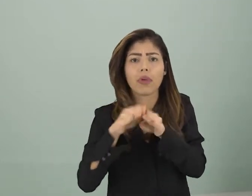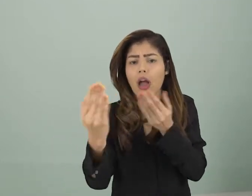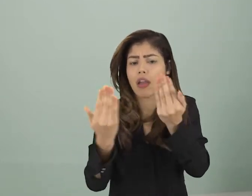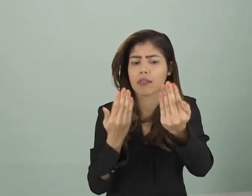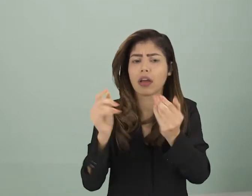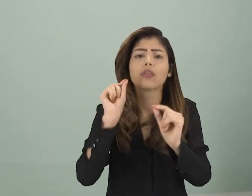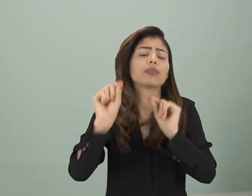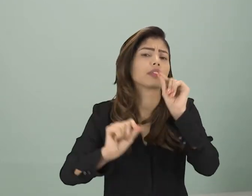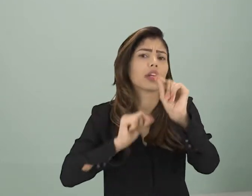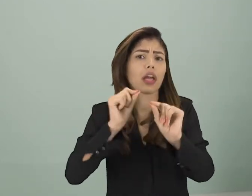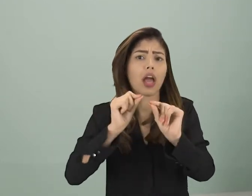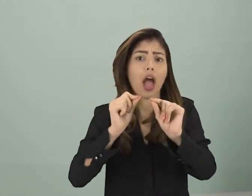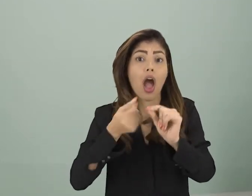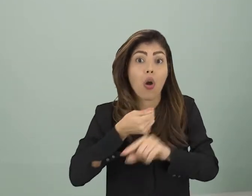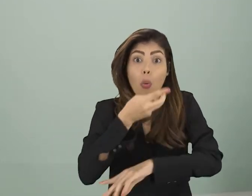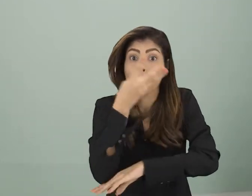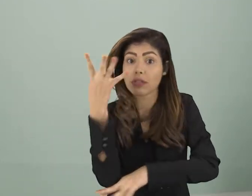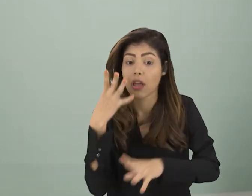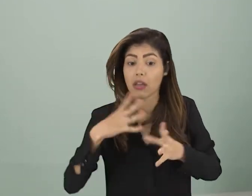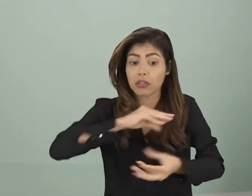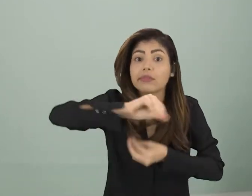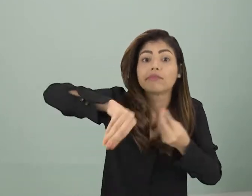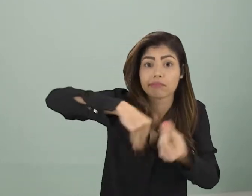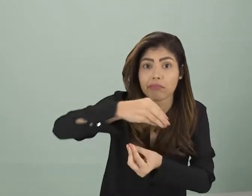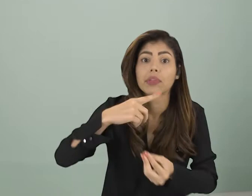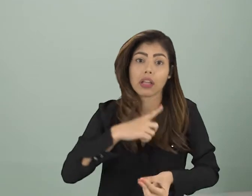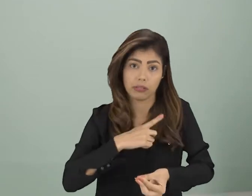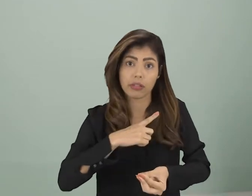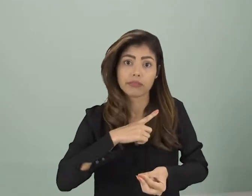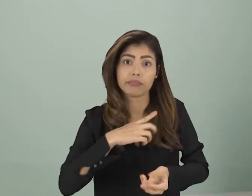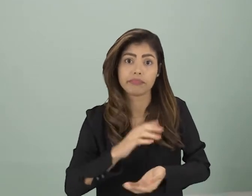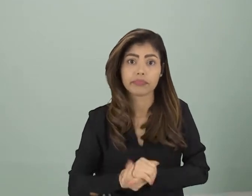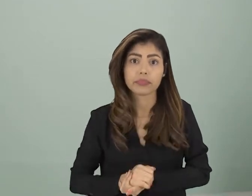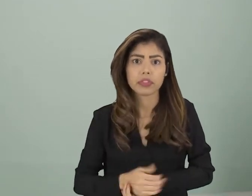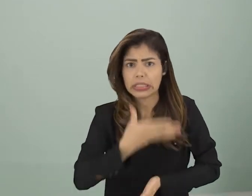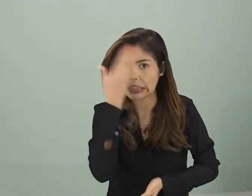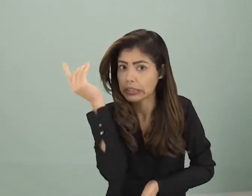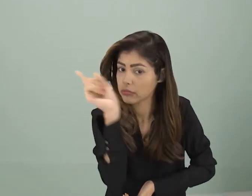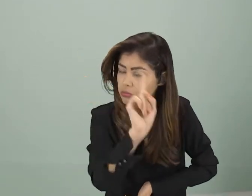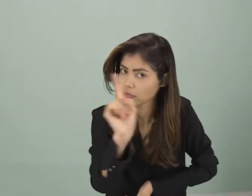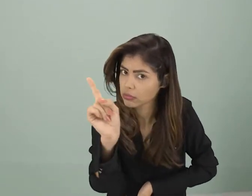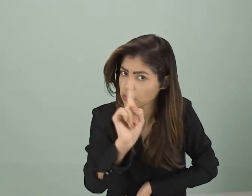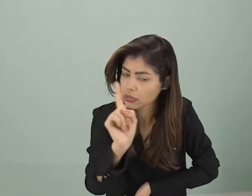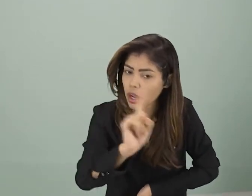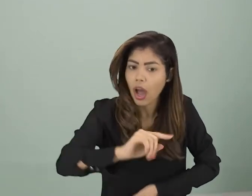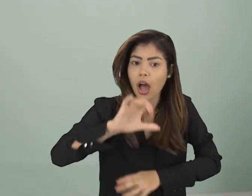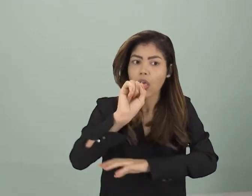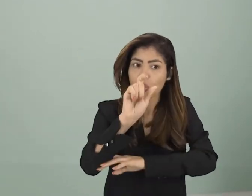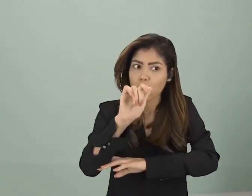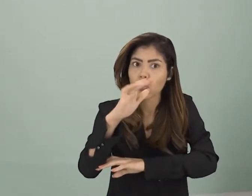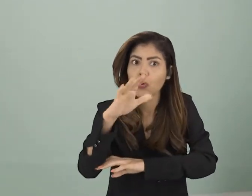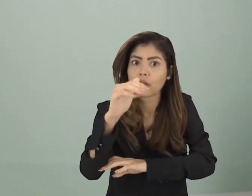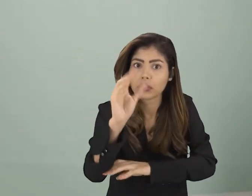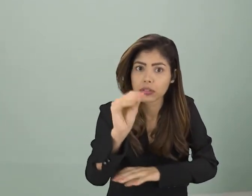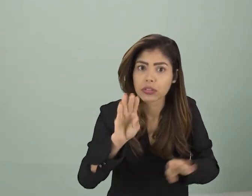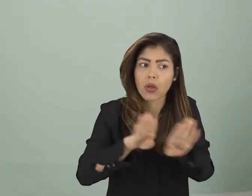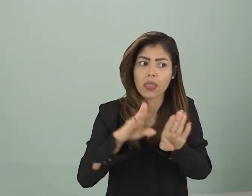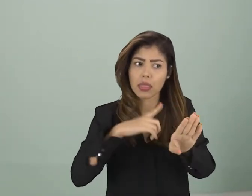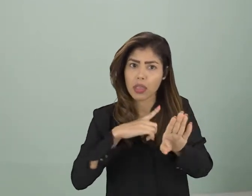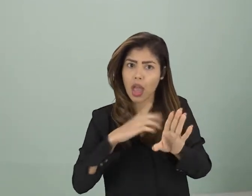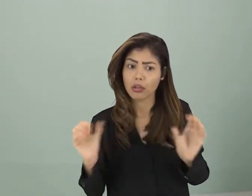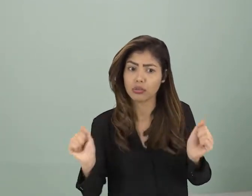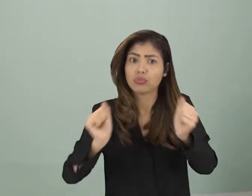com a quantidade de soluto que faz parte da solução. Nós não podemos esquecer que uma solução é o soluto